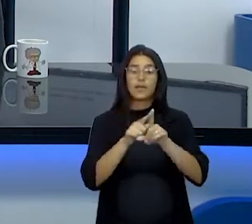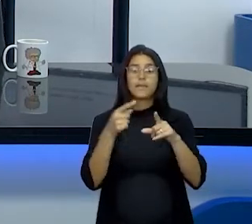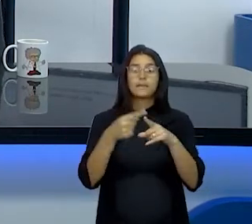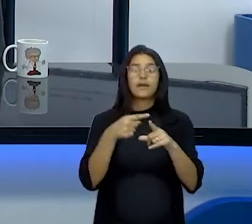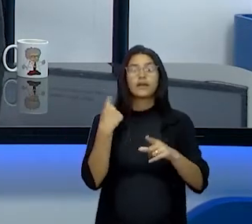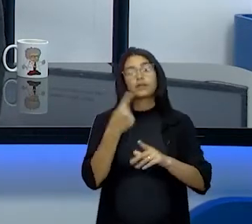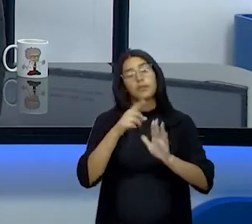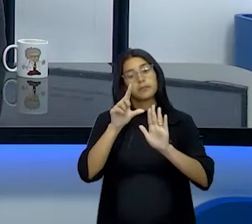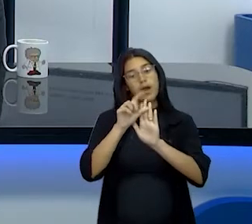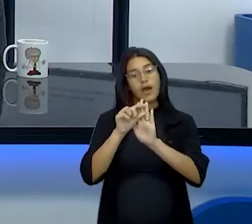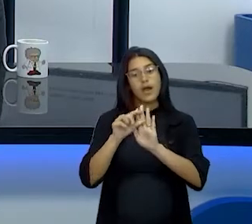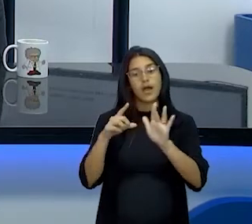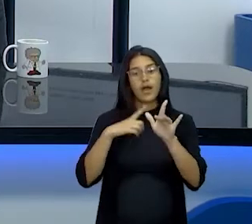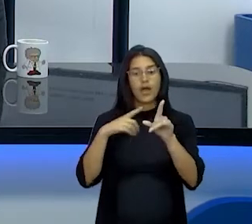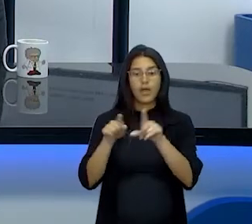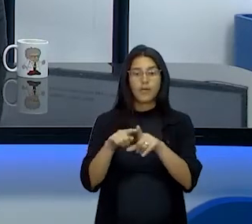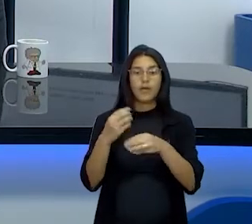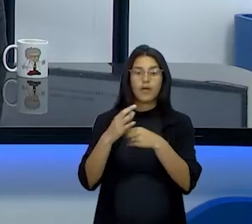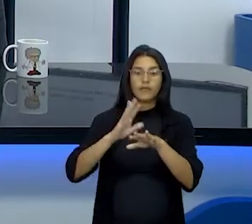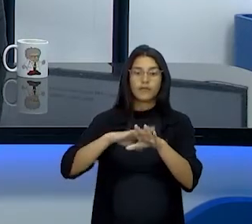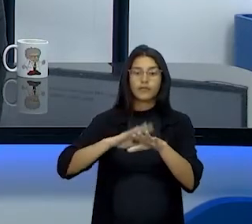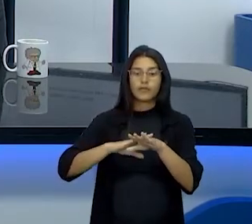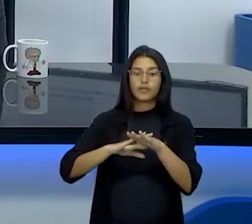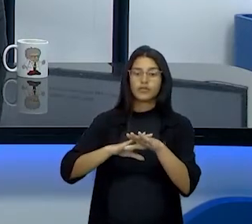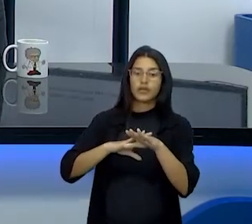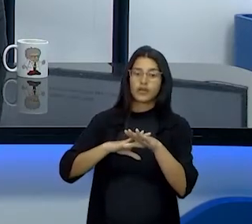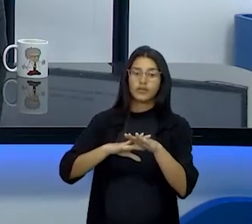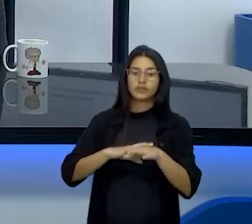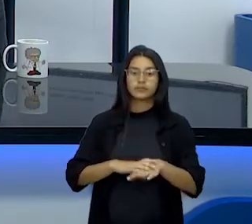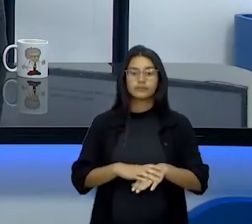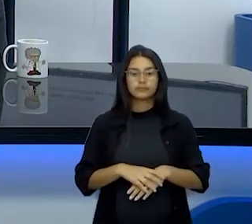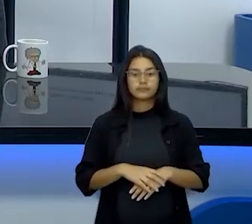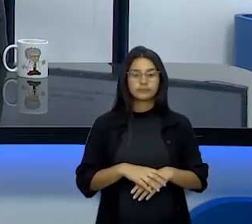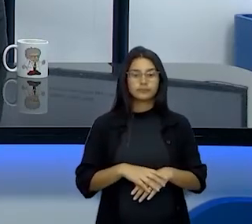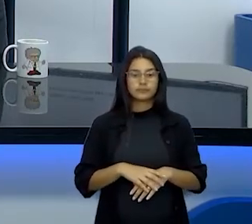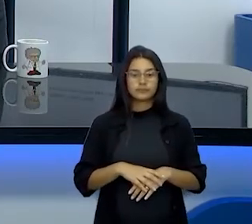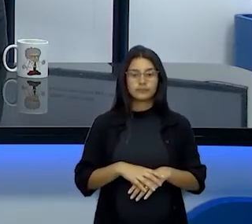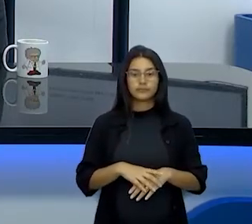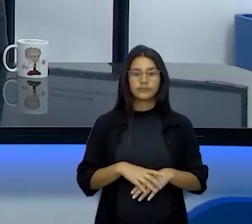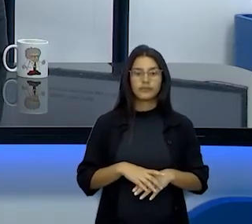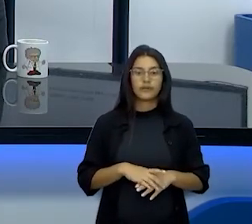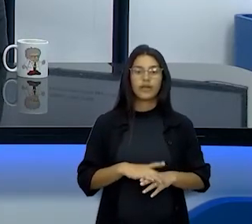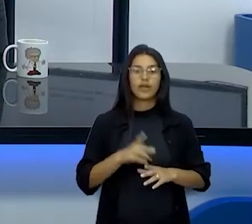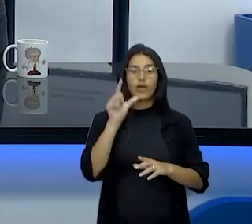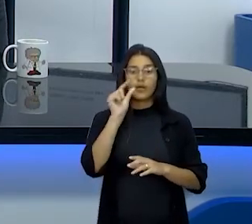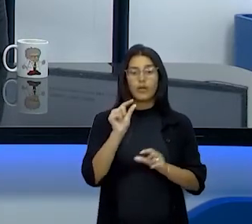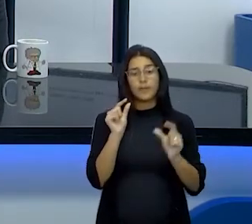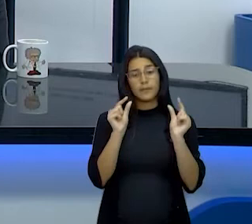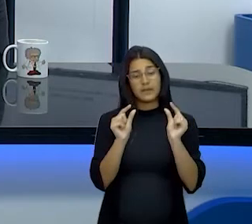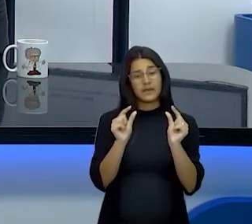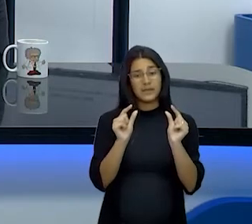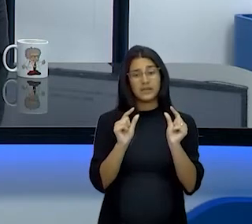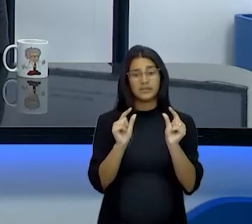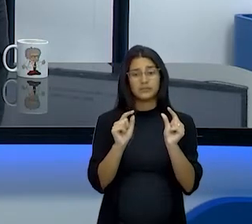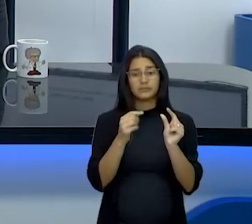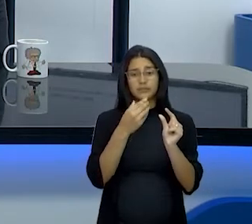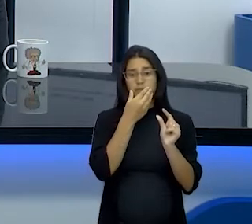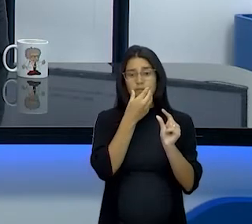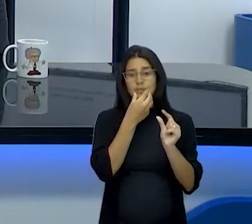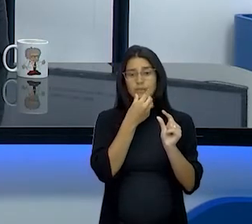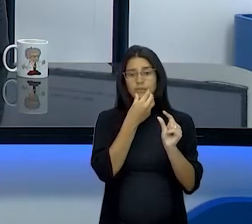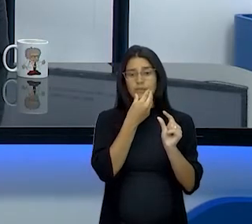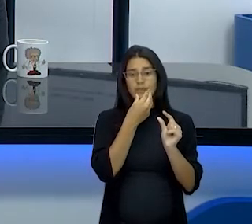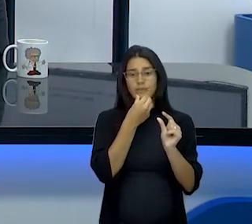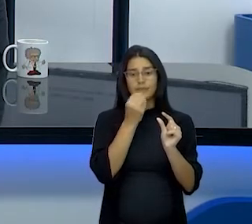tinha uma pressãozinha aqui, por mais que eu fechei aqui, ele diminuiu um pouquinho, ó. Ó, vou fechar aqui, ó. Diminuiu um pouquinho, Ela diminuiu. diminuiu, é. Porque tem pressão aqui ainda do ar,